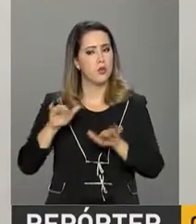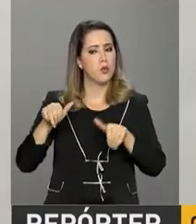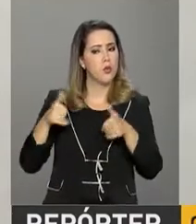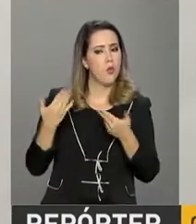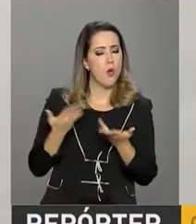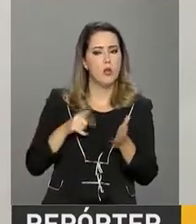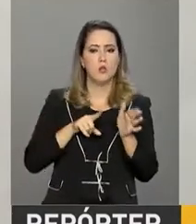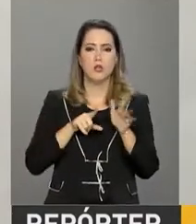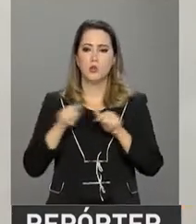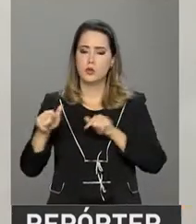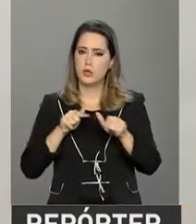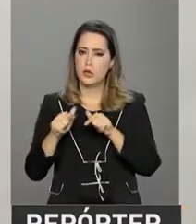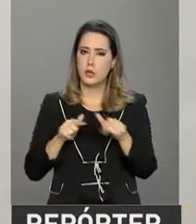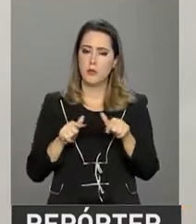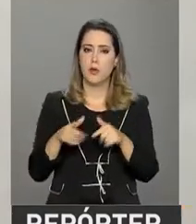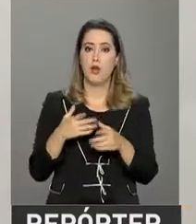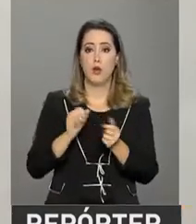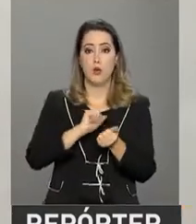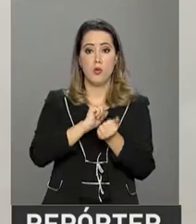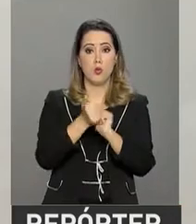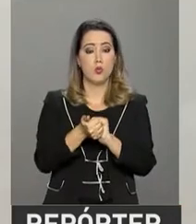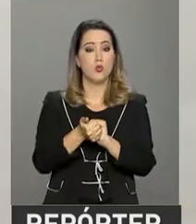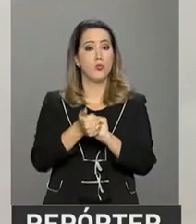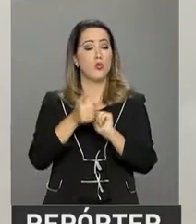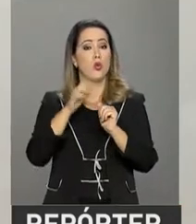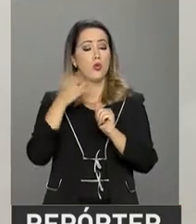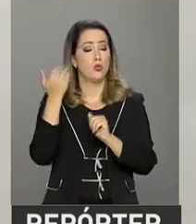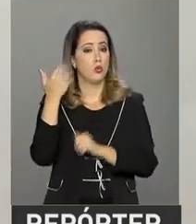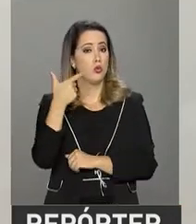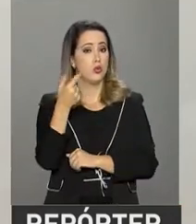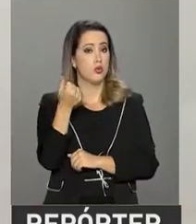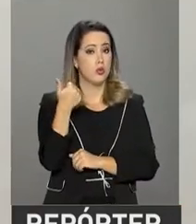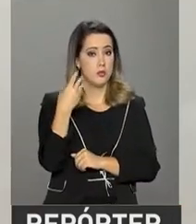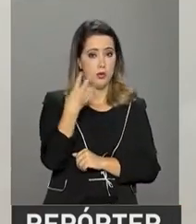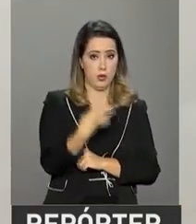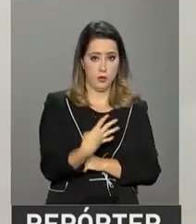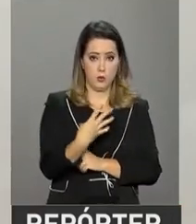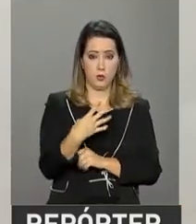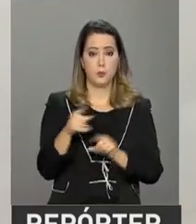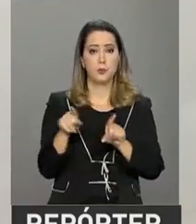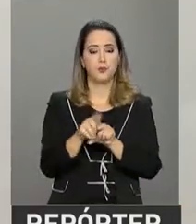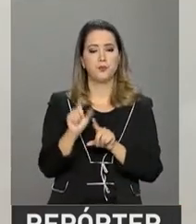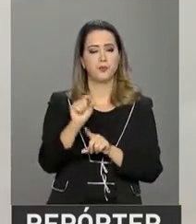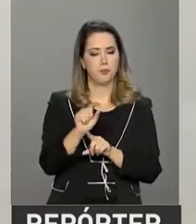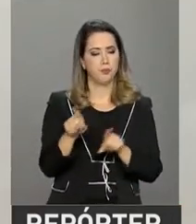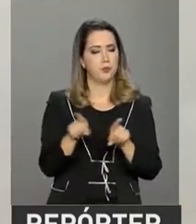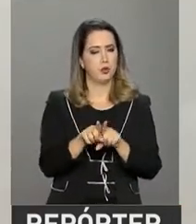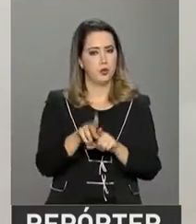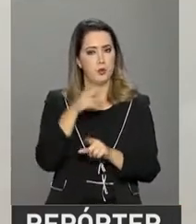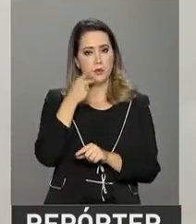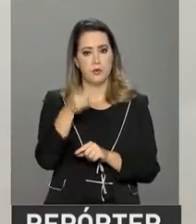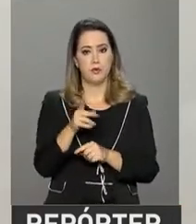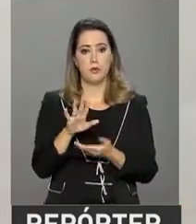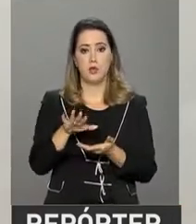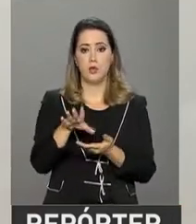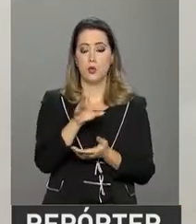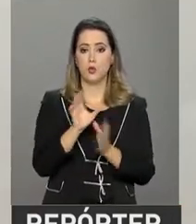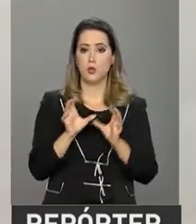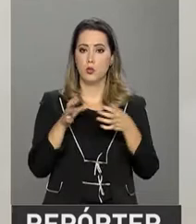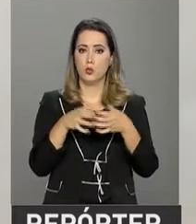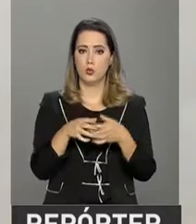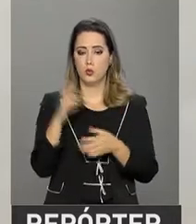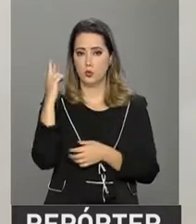implementadas na copa de 2014 além disso o presidente michel temer tratou como representante russo